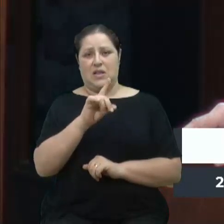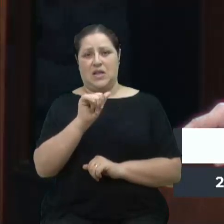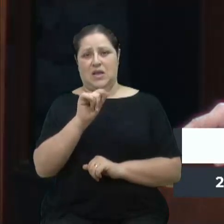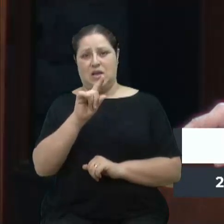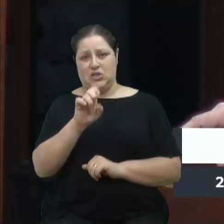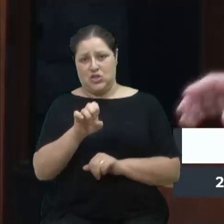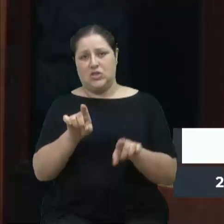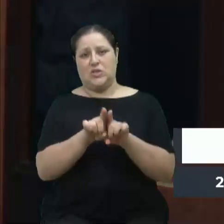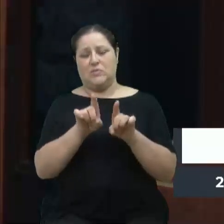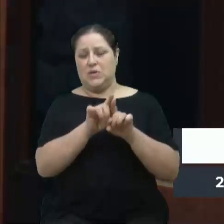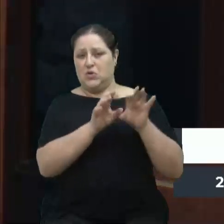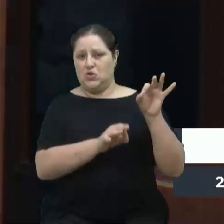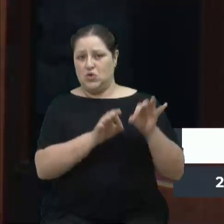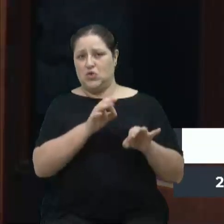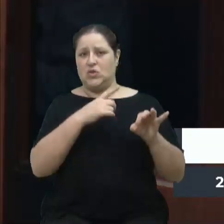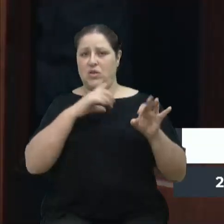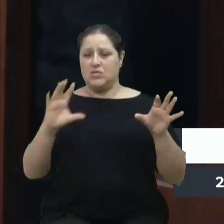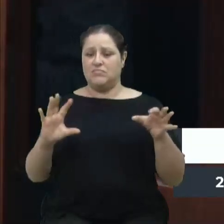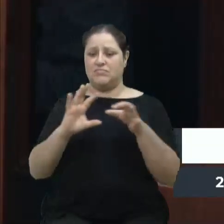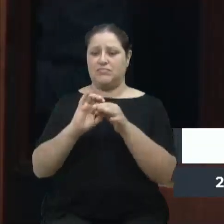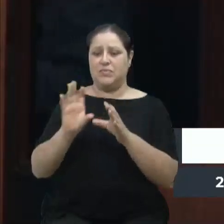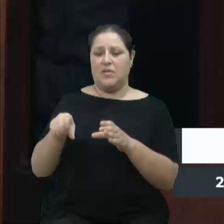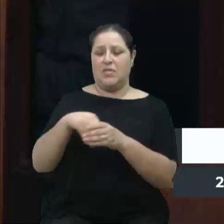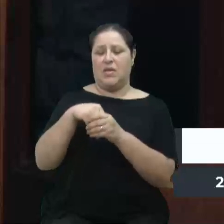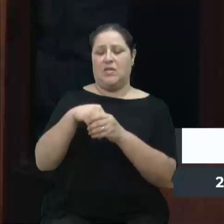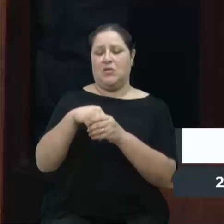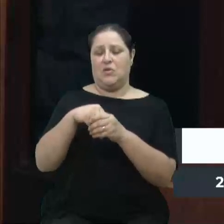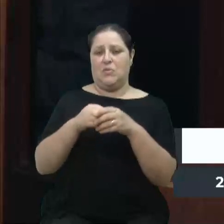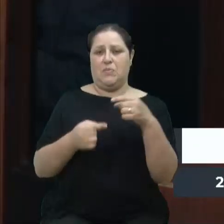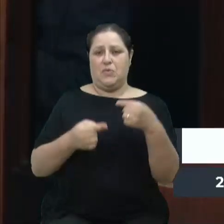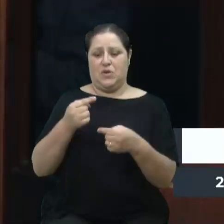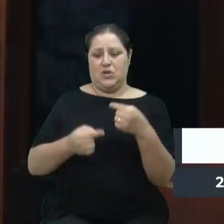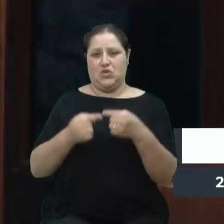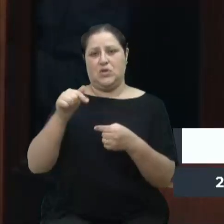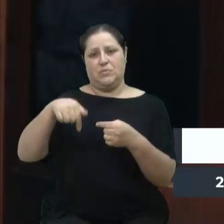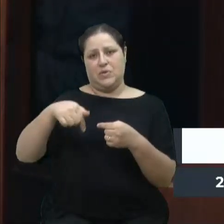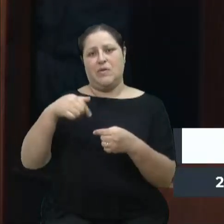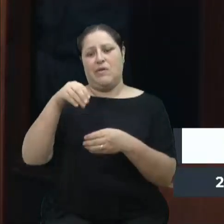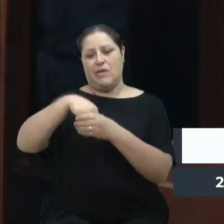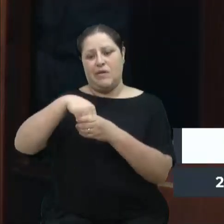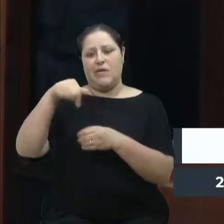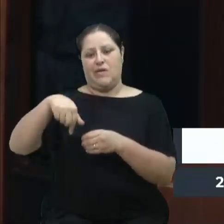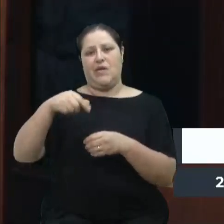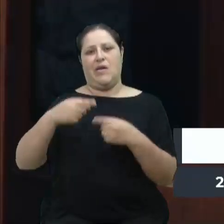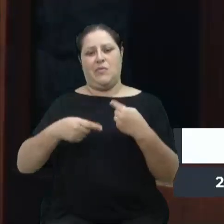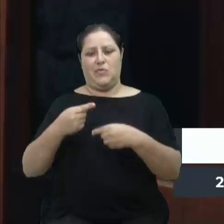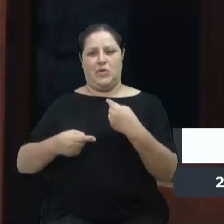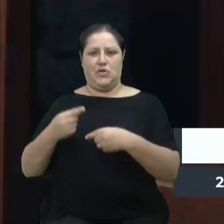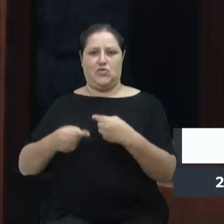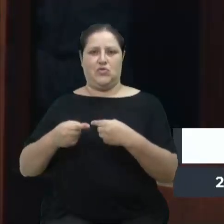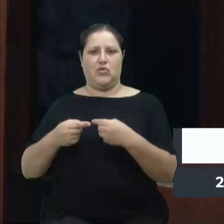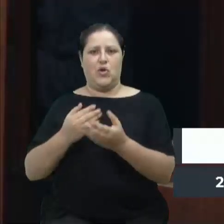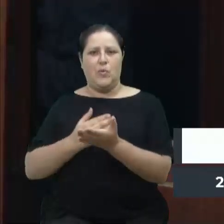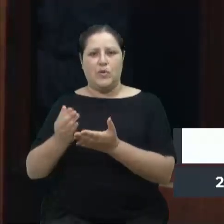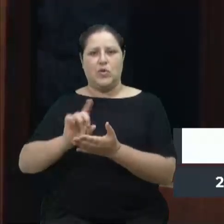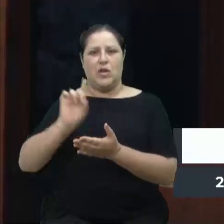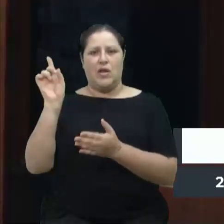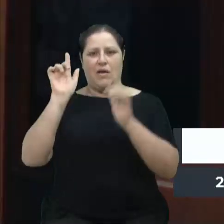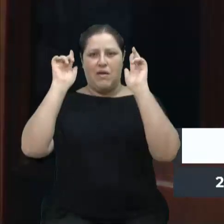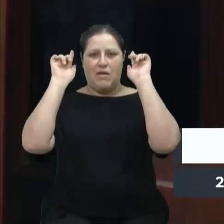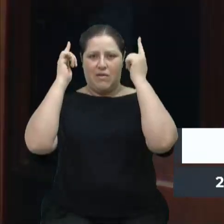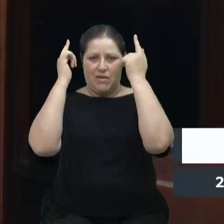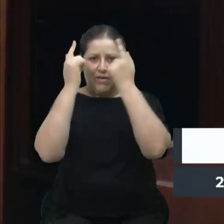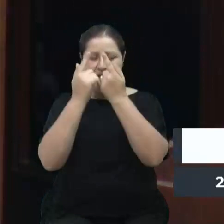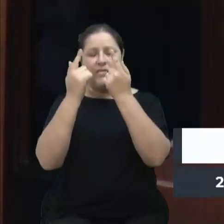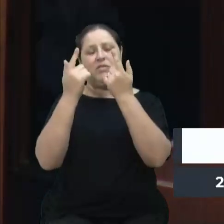jurídicas, elas se atravessam com a política, porque essa casa é política. Desde a eclésia na Grécia